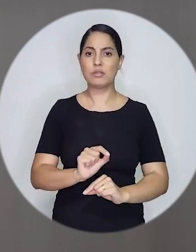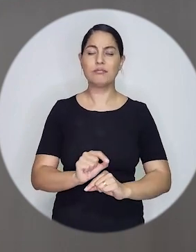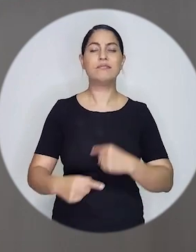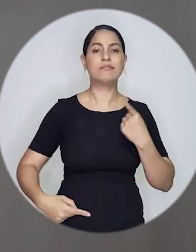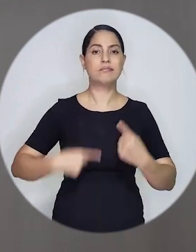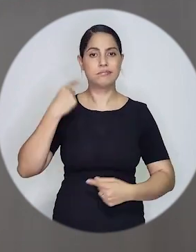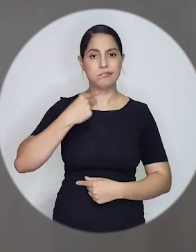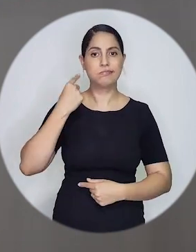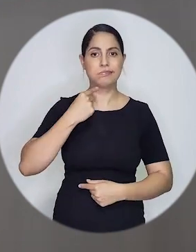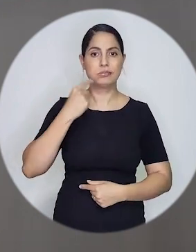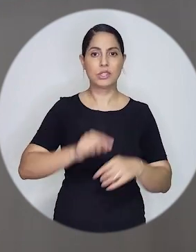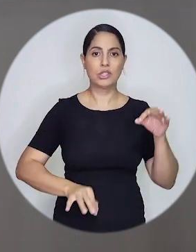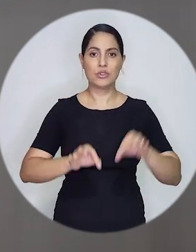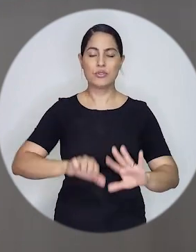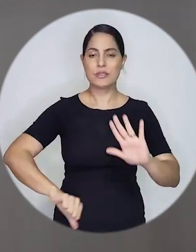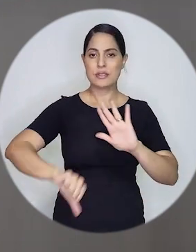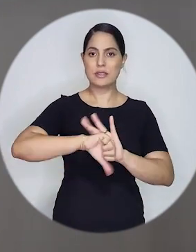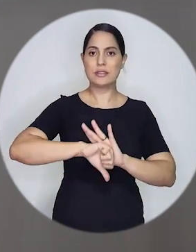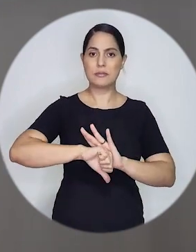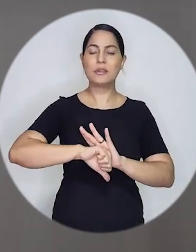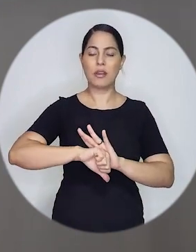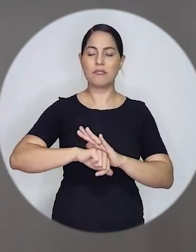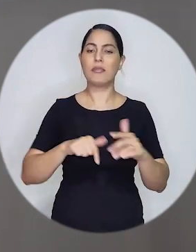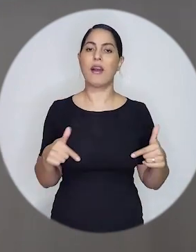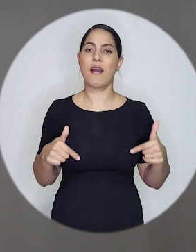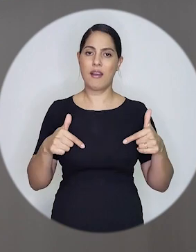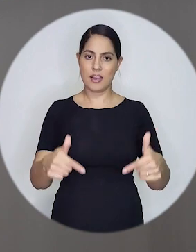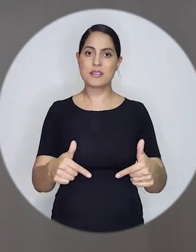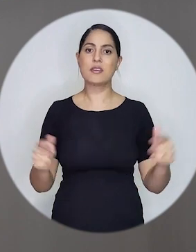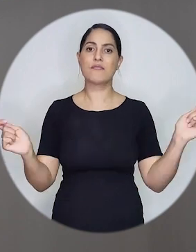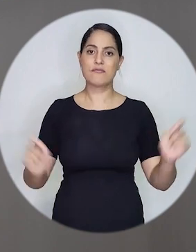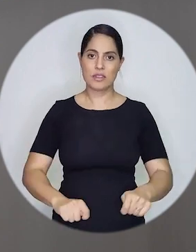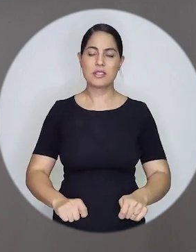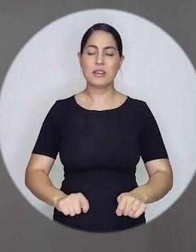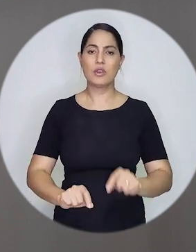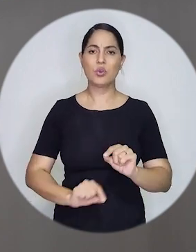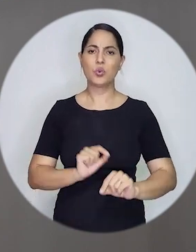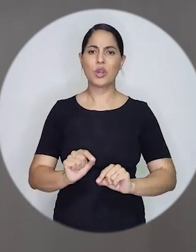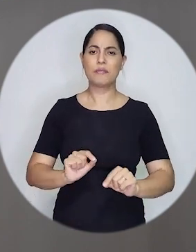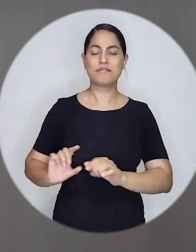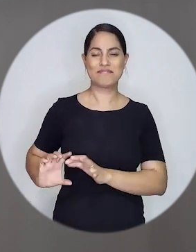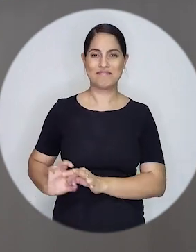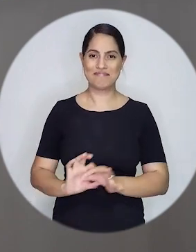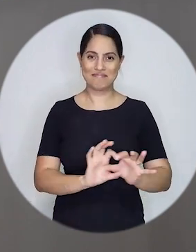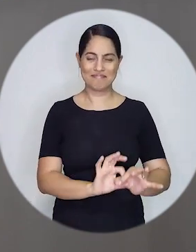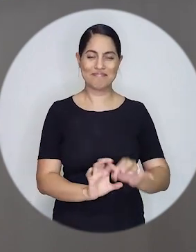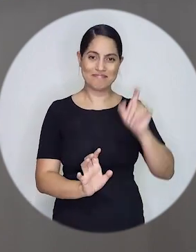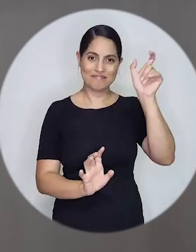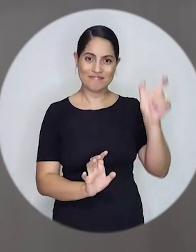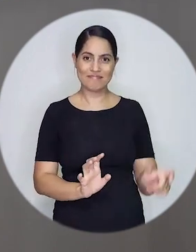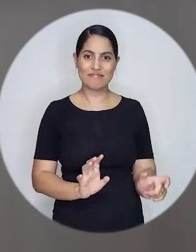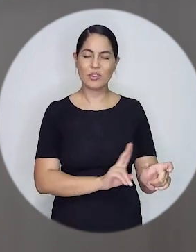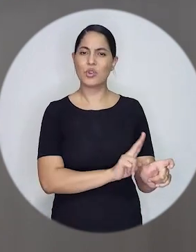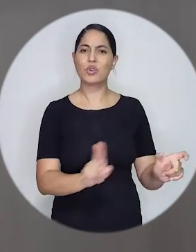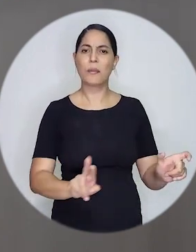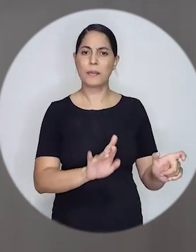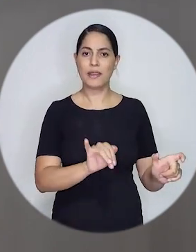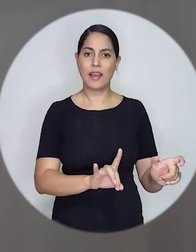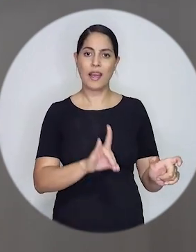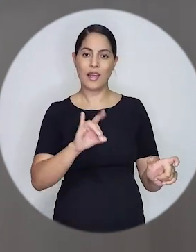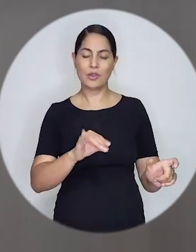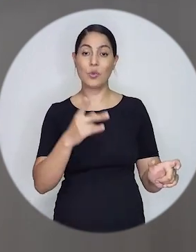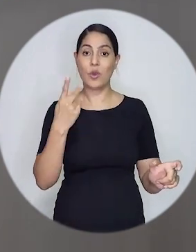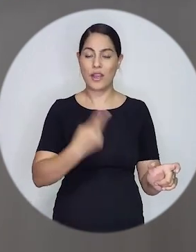da advocacia na democratização da justiça penal. Desta vez, o presidente da Comissão de Defesa das Prerrogativas e Valorização